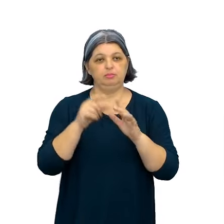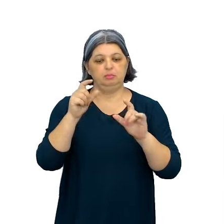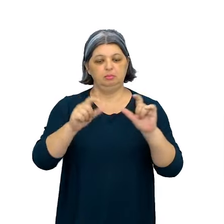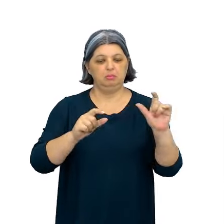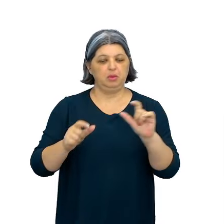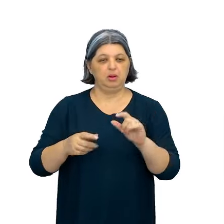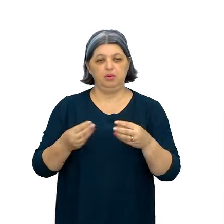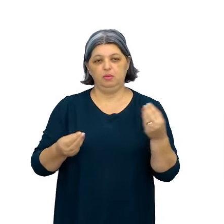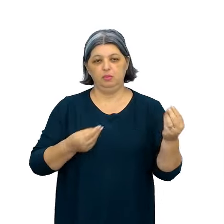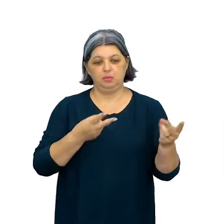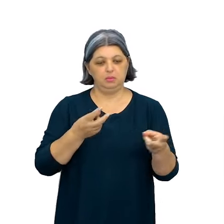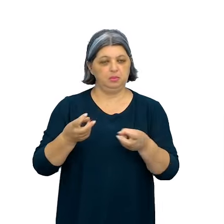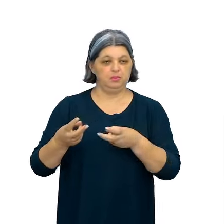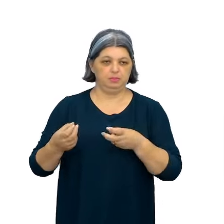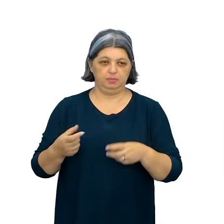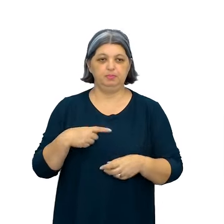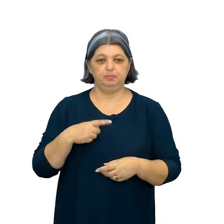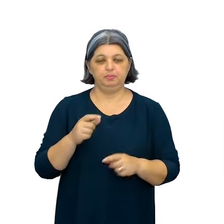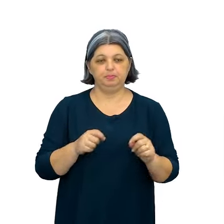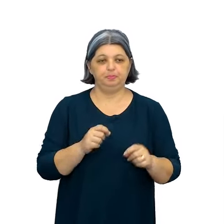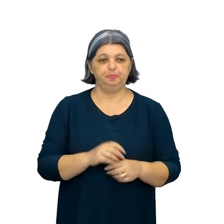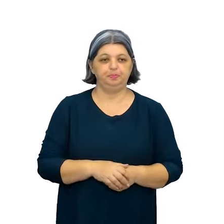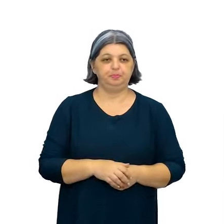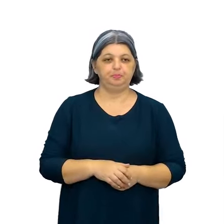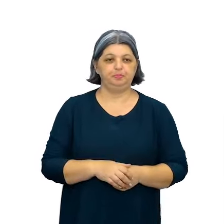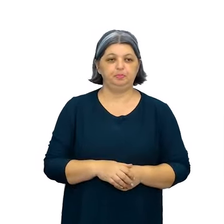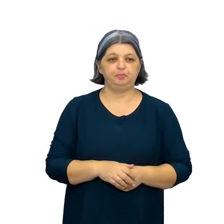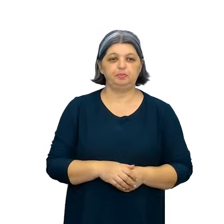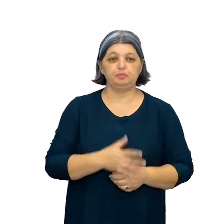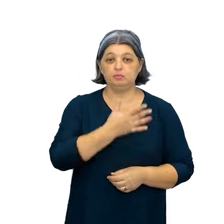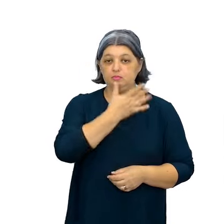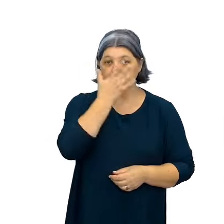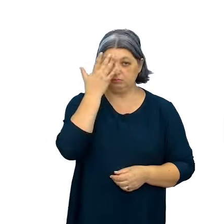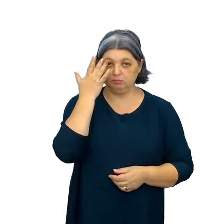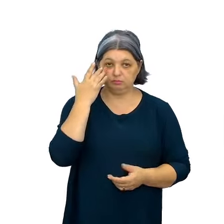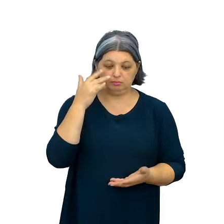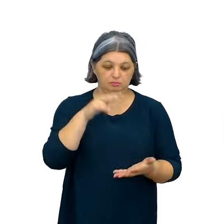capacidade de decodificação, nós temos que o leitor tem